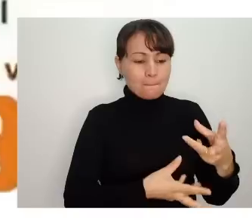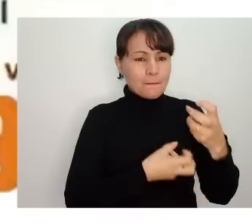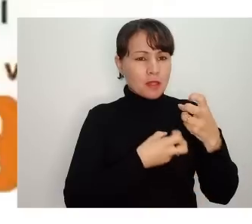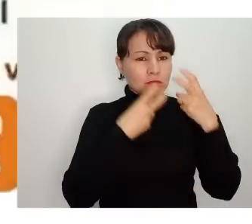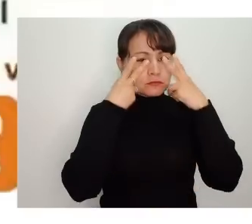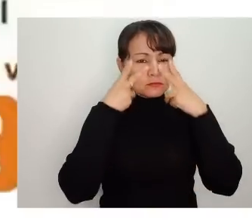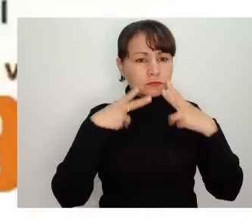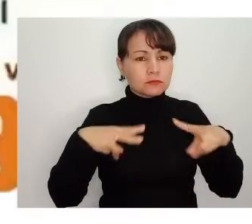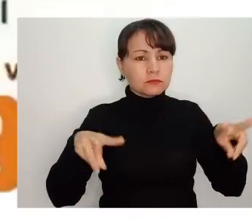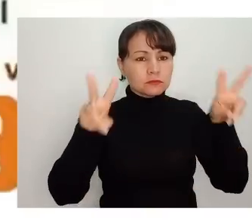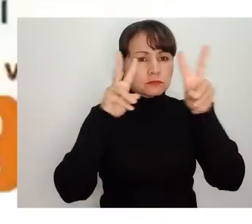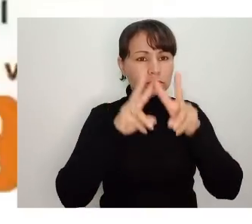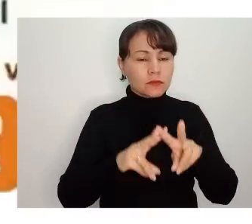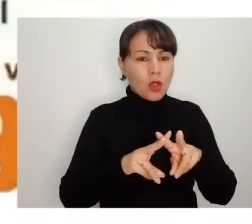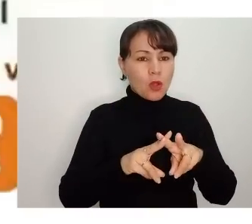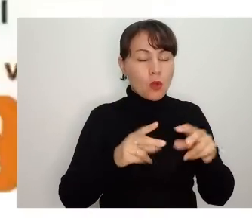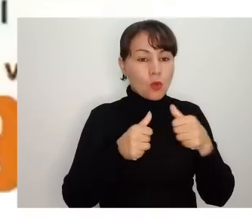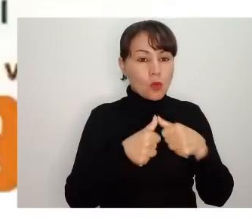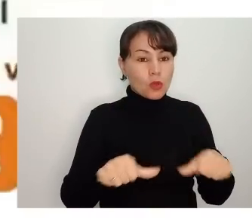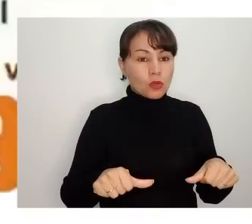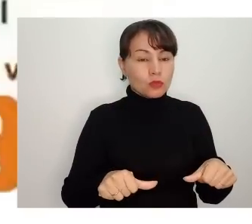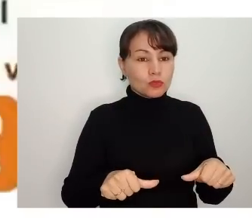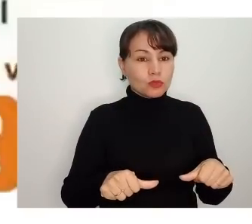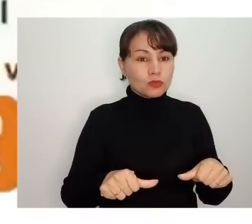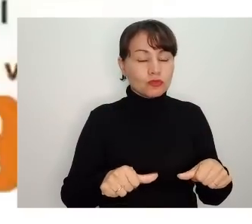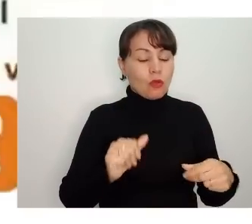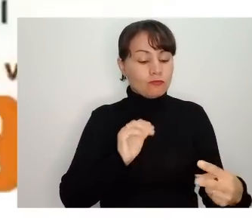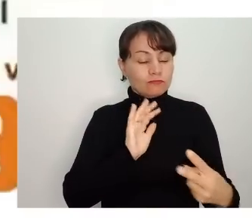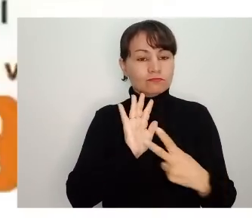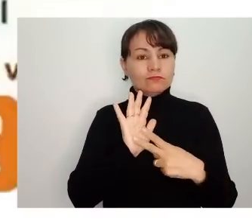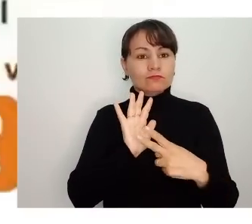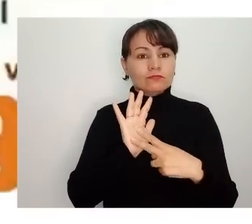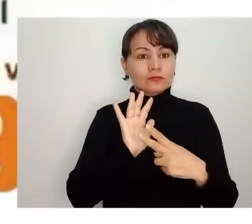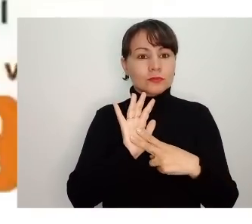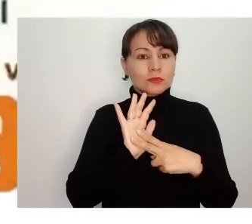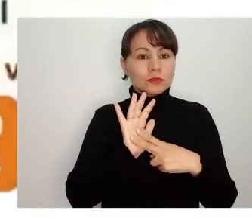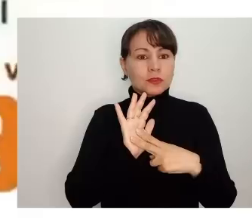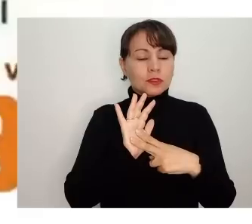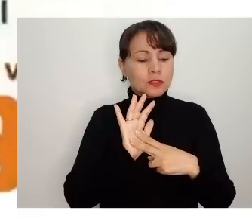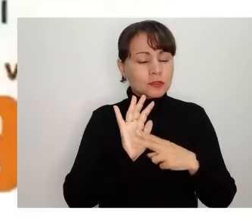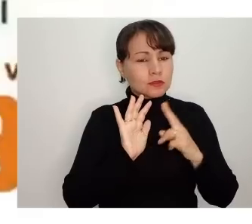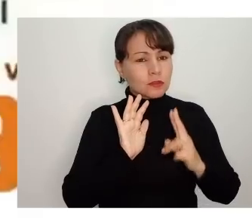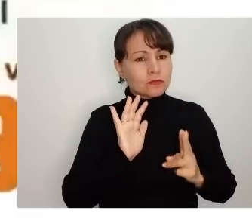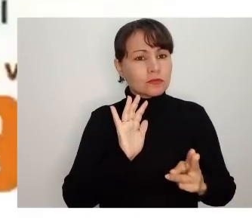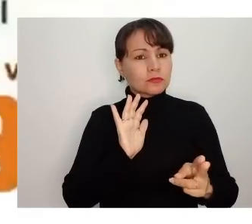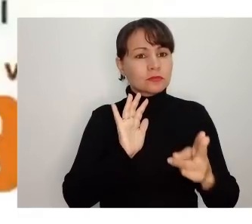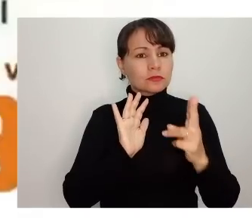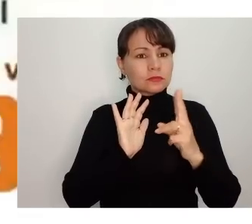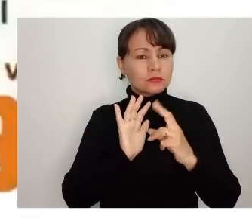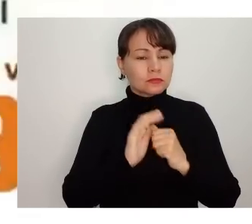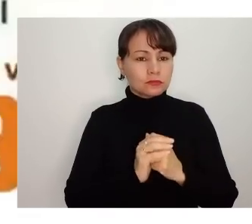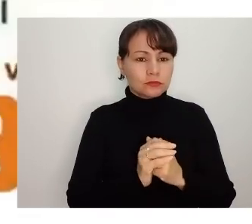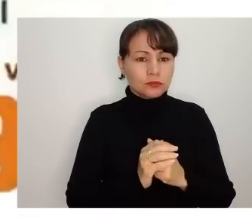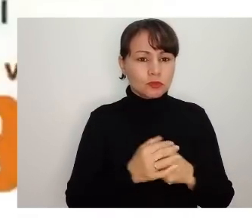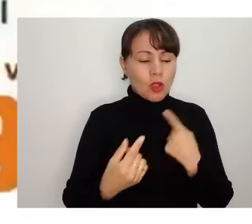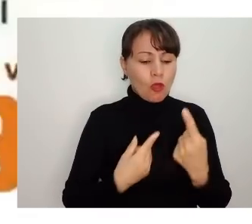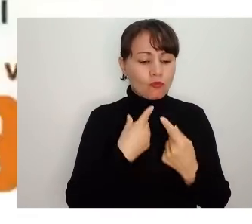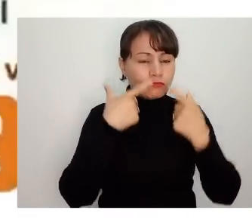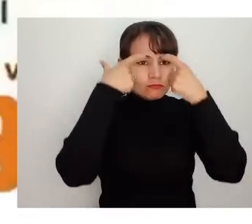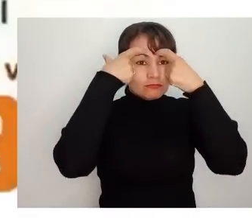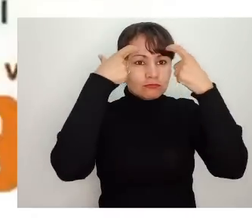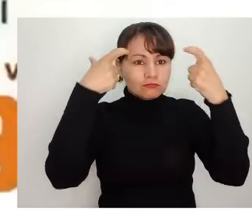a percepção visual, quando eu estou tendo atenção a uma leitura sequencial,